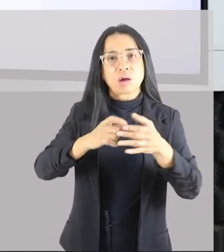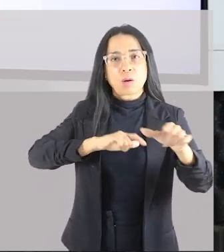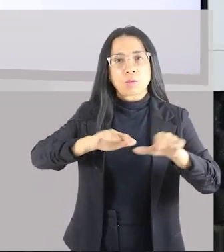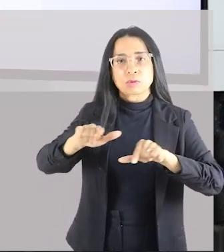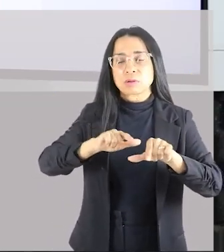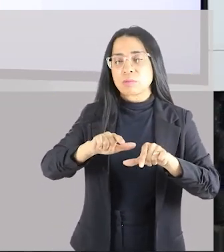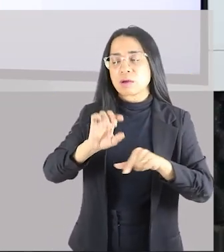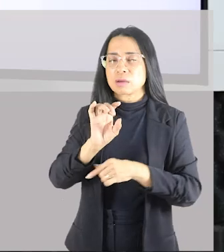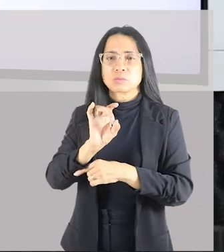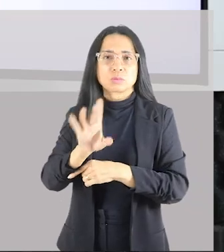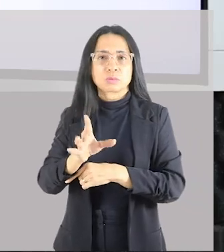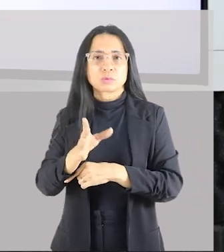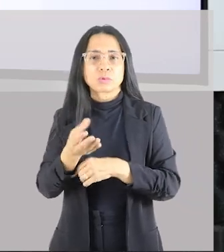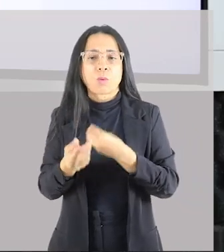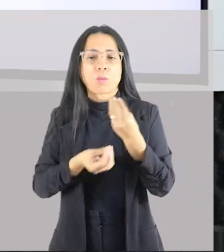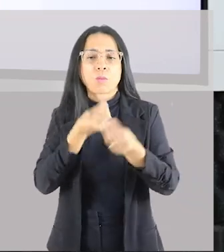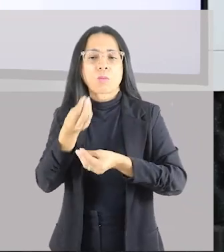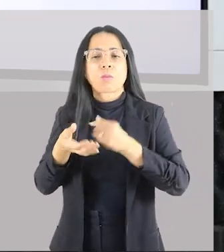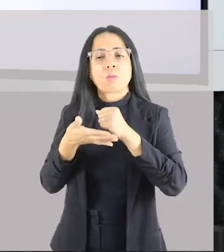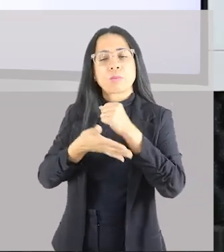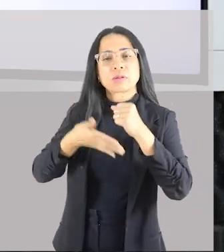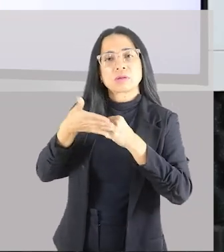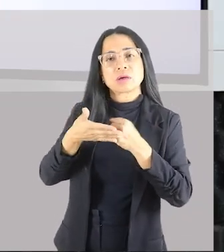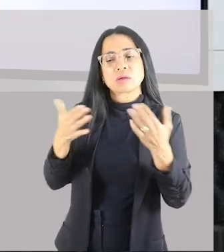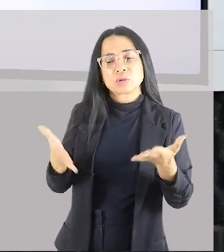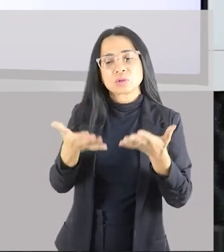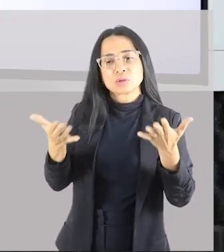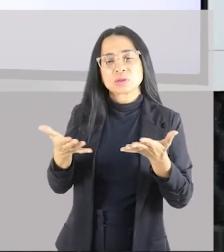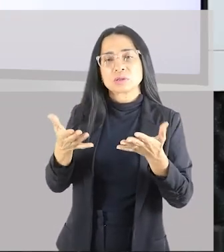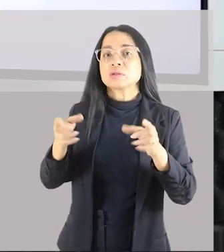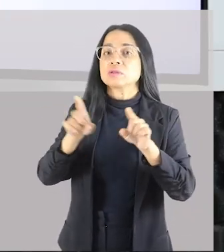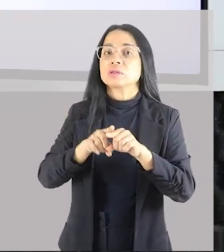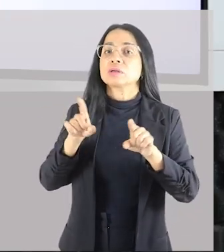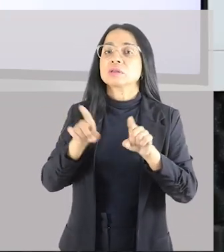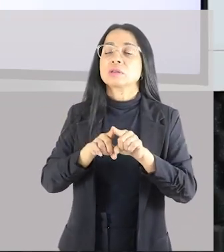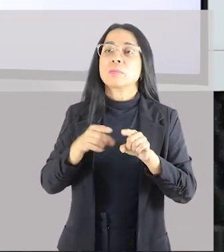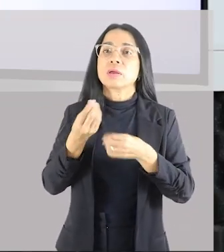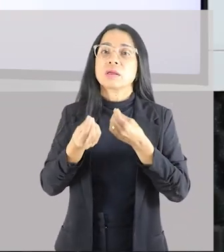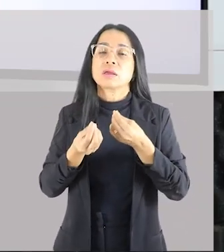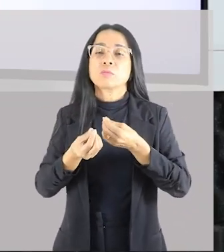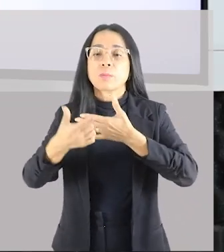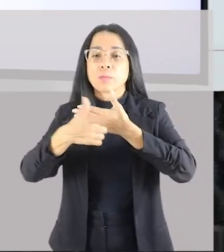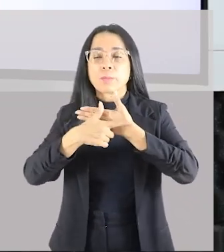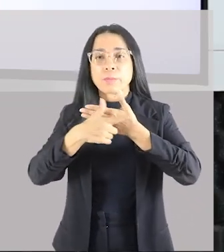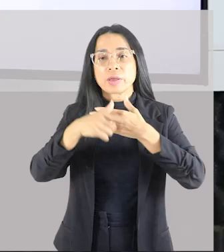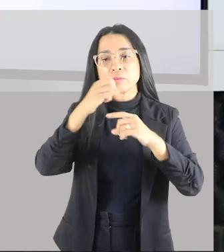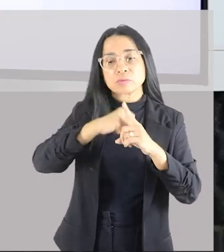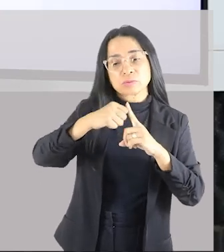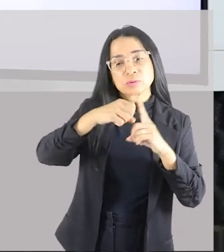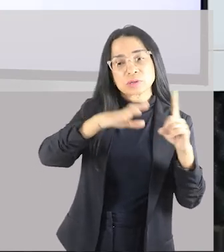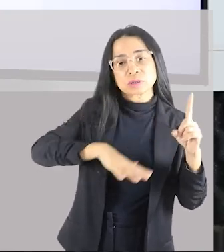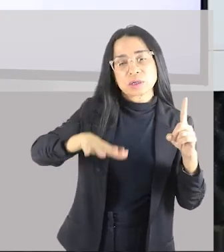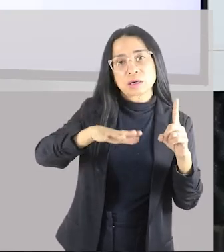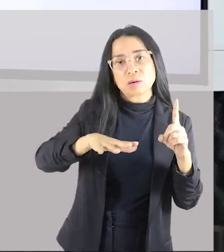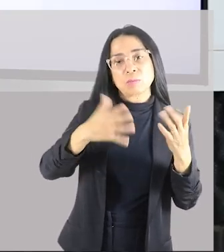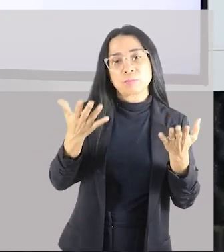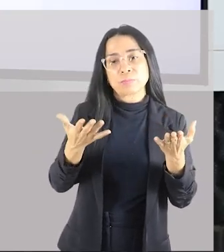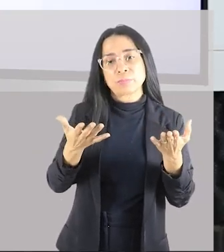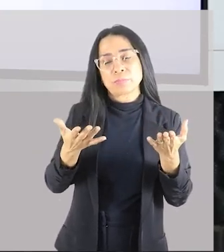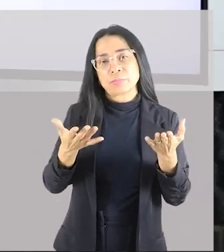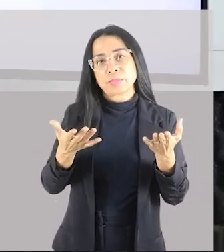de sustento, mas ele também adquire uma função social. O que significa dizer isso? Que ninguém deve trabalhar de